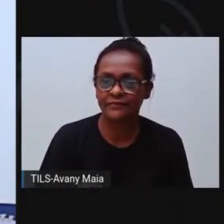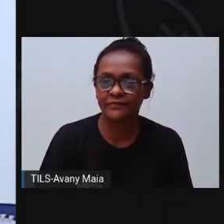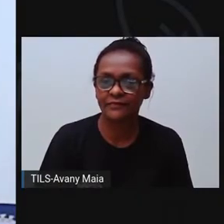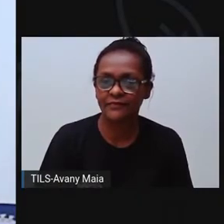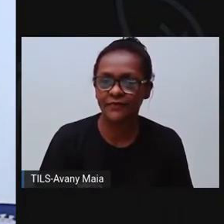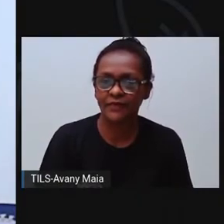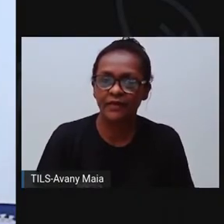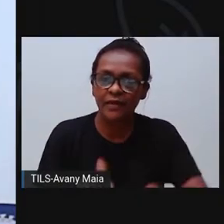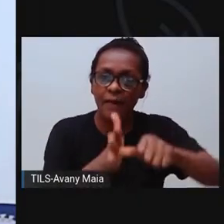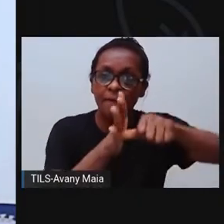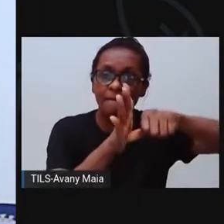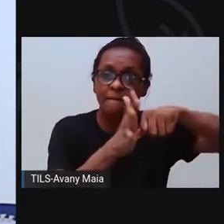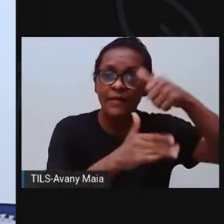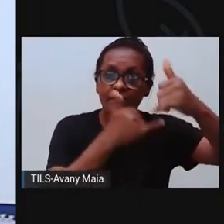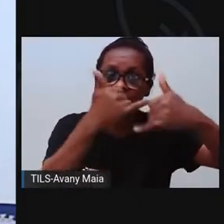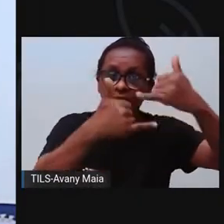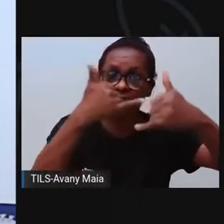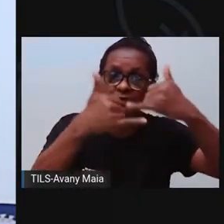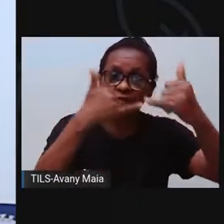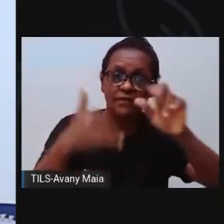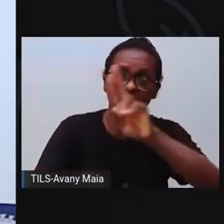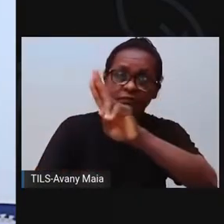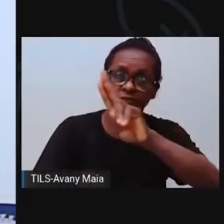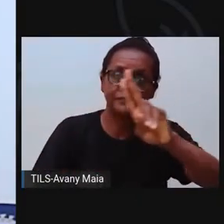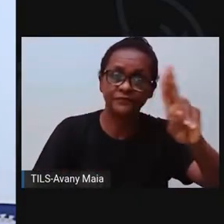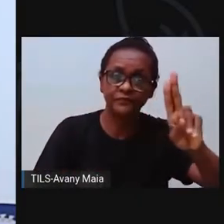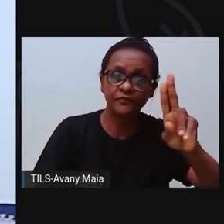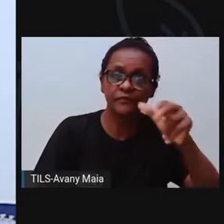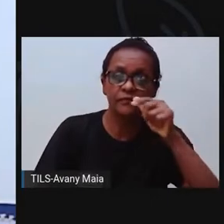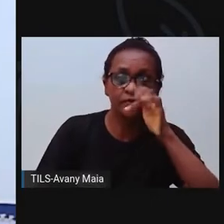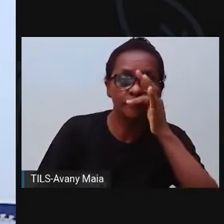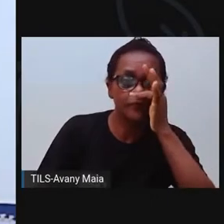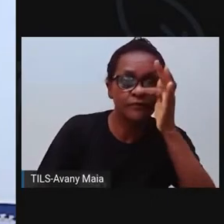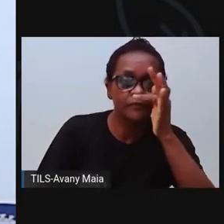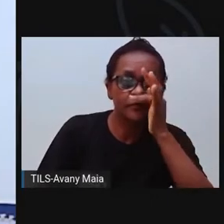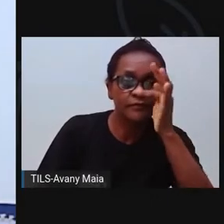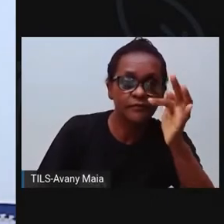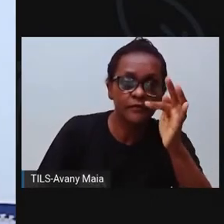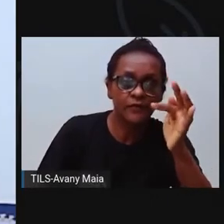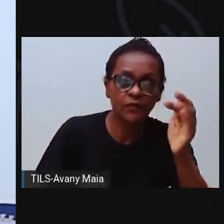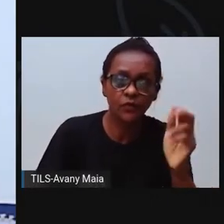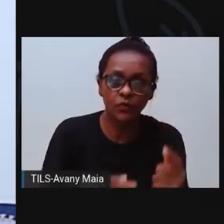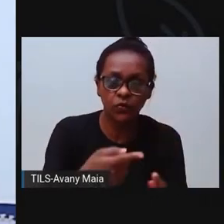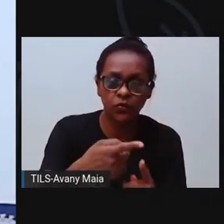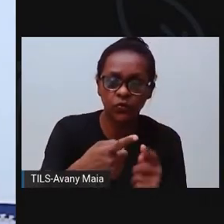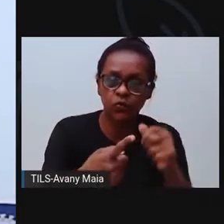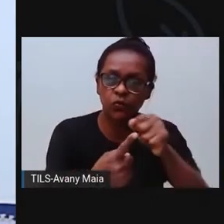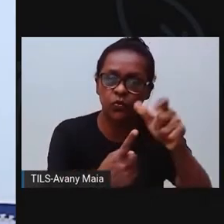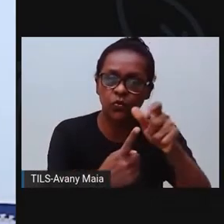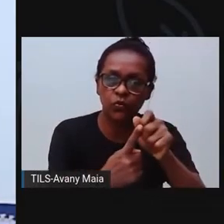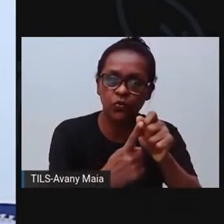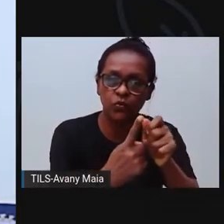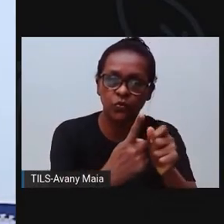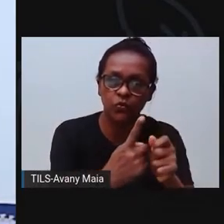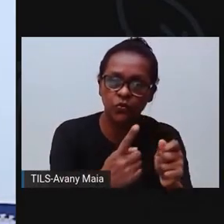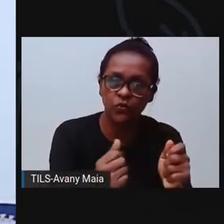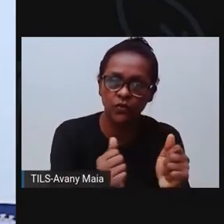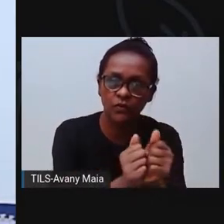A primeira brincadeira se chamava A Flor e a Vela. Cheire a